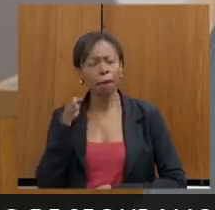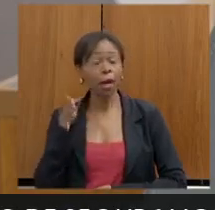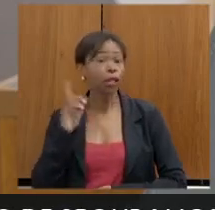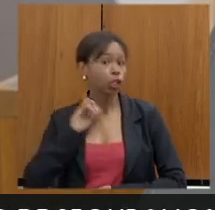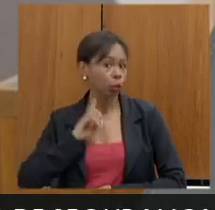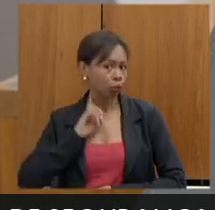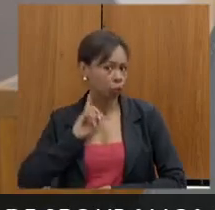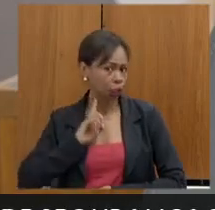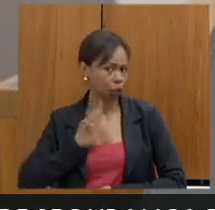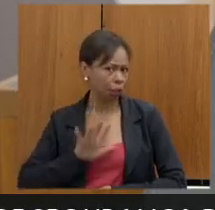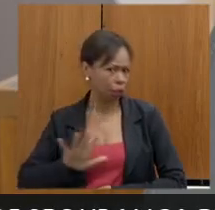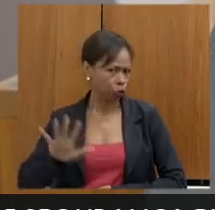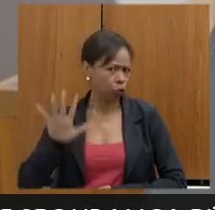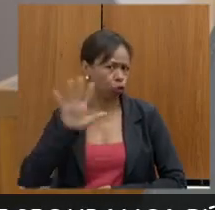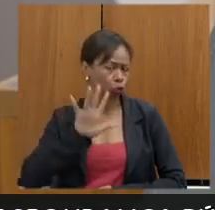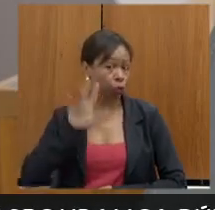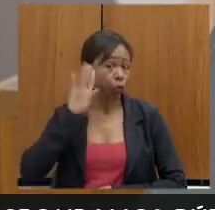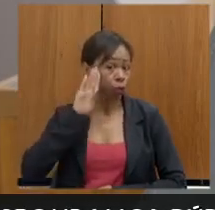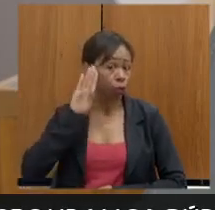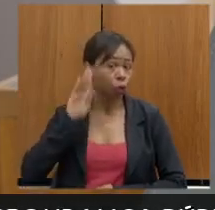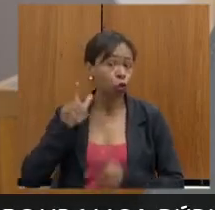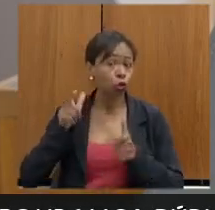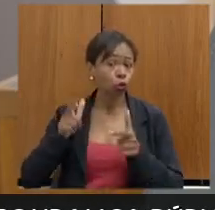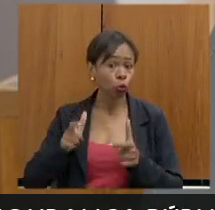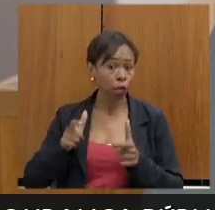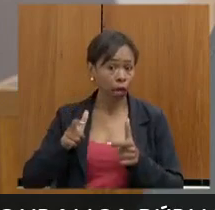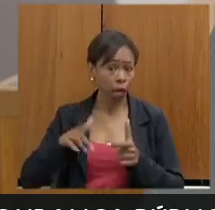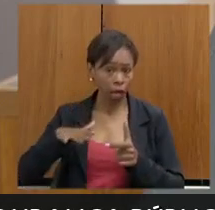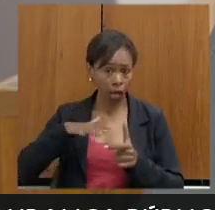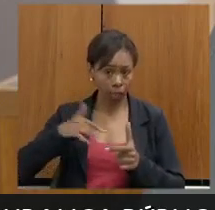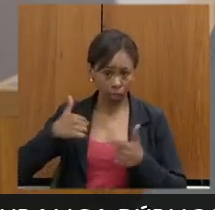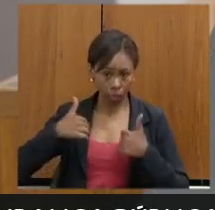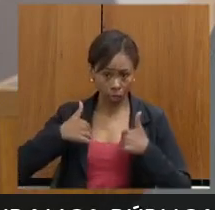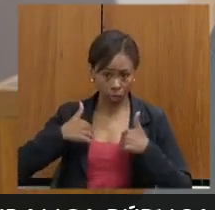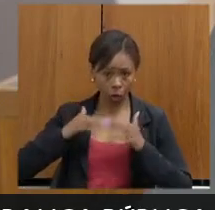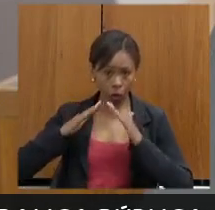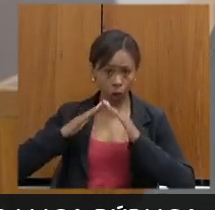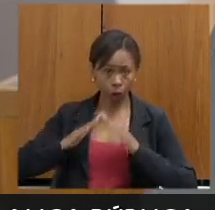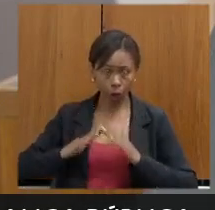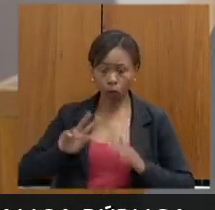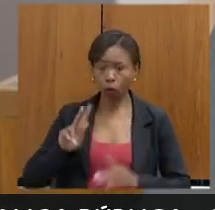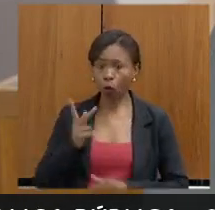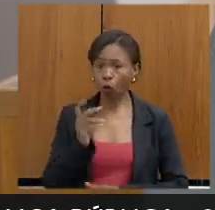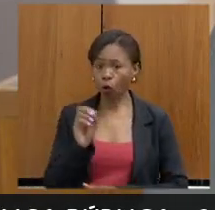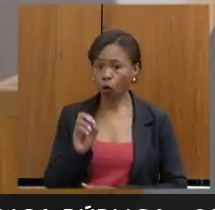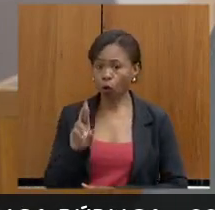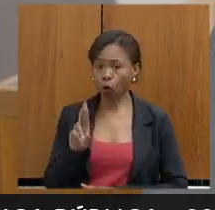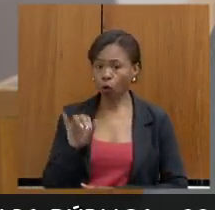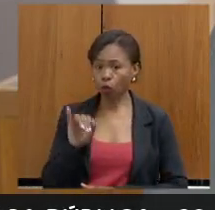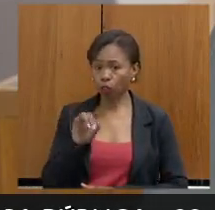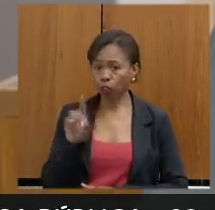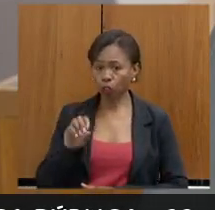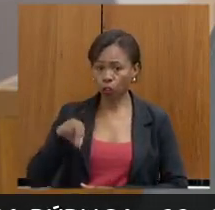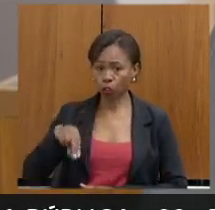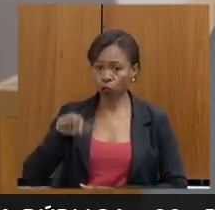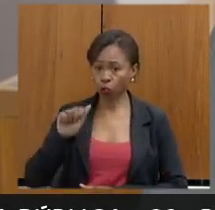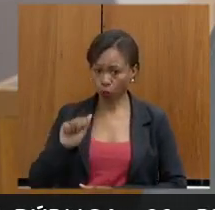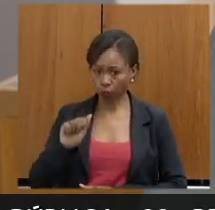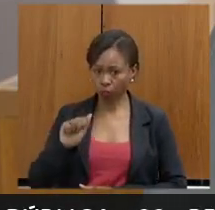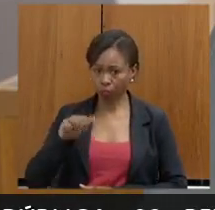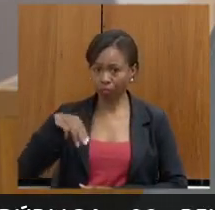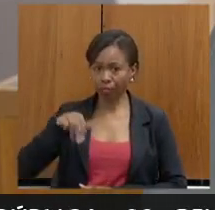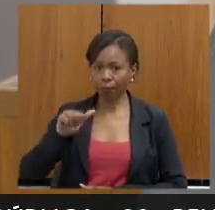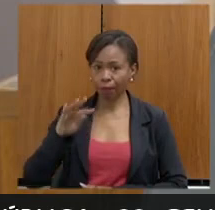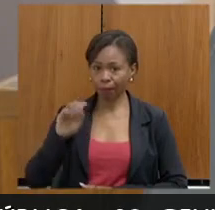principalmente a região que eu moro né onde a minha base eleitoral região da zona da mata Ah e por